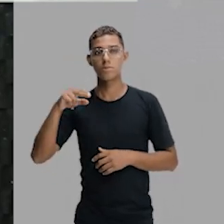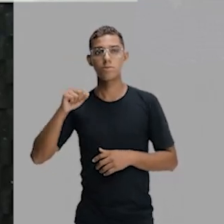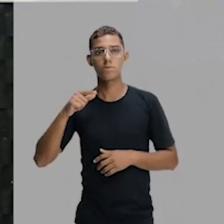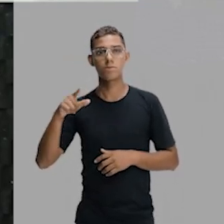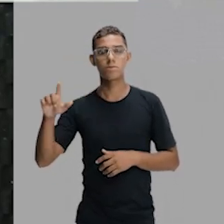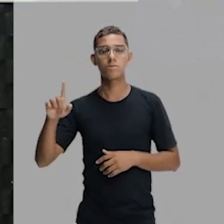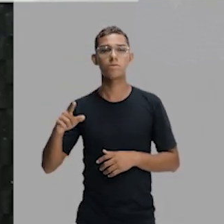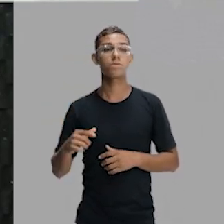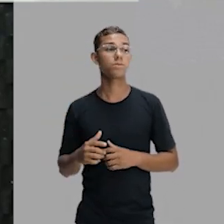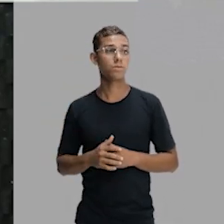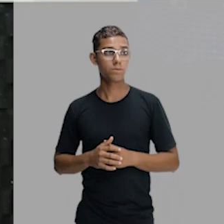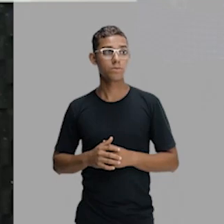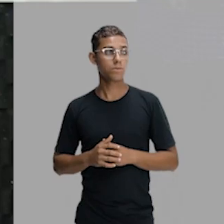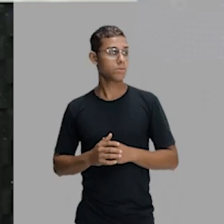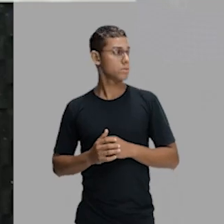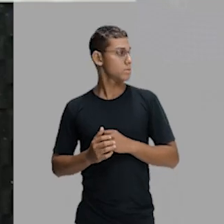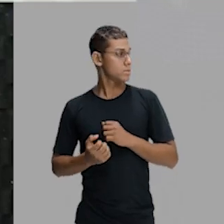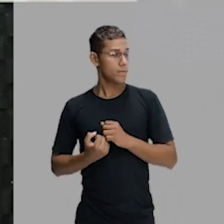Planta baixa.